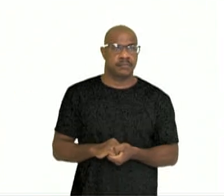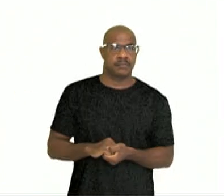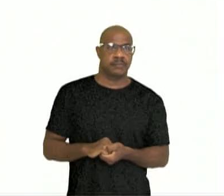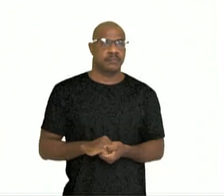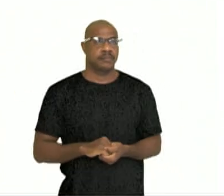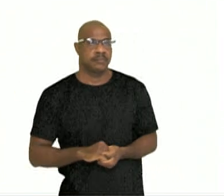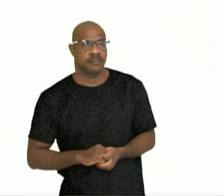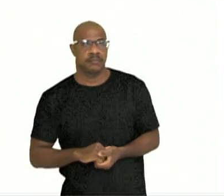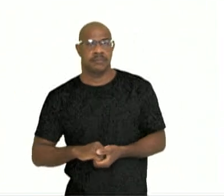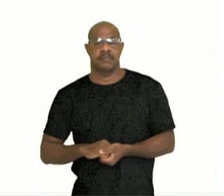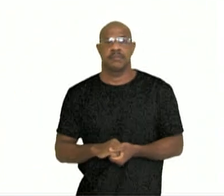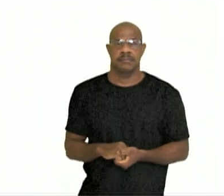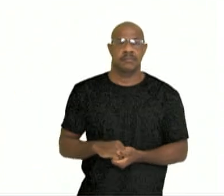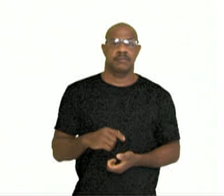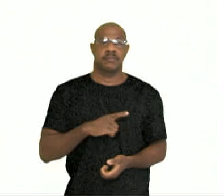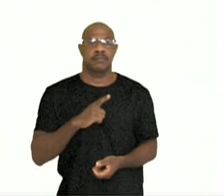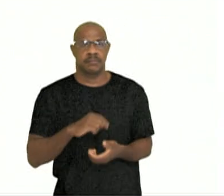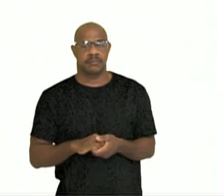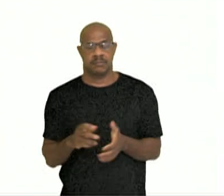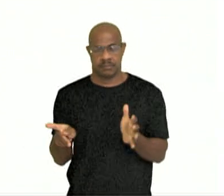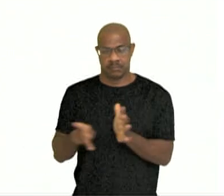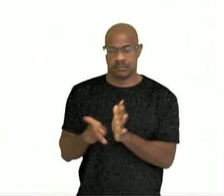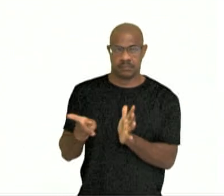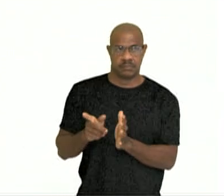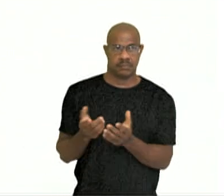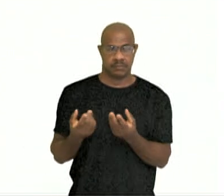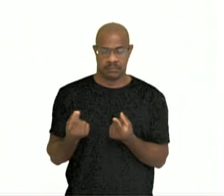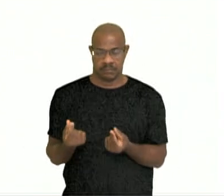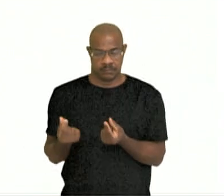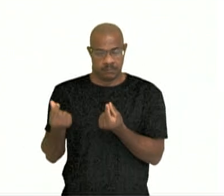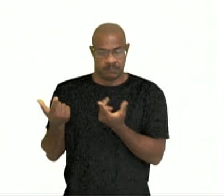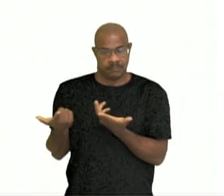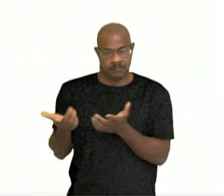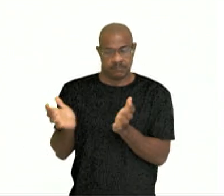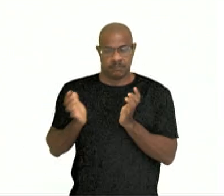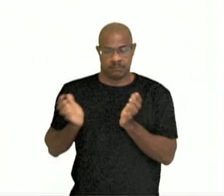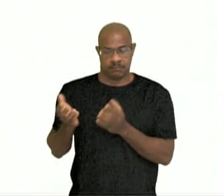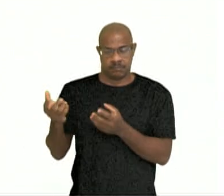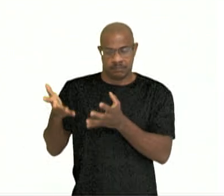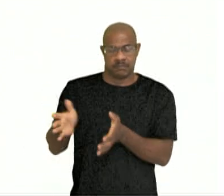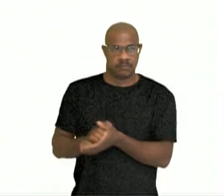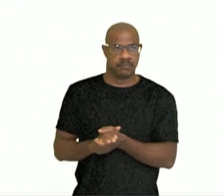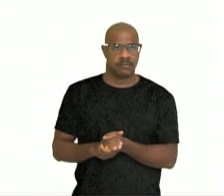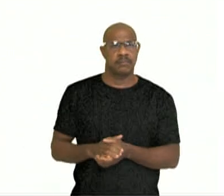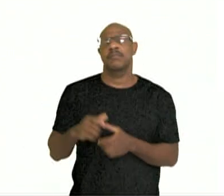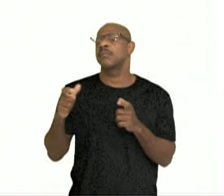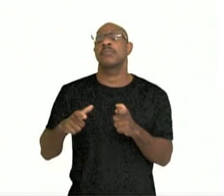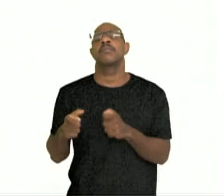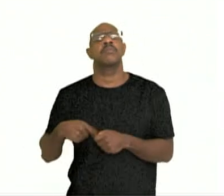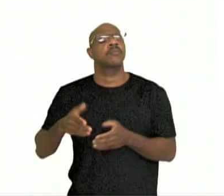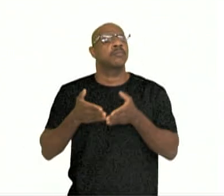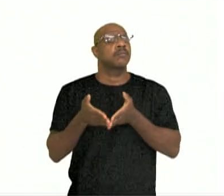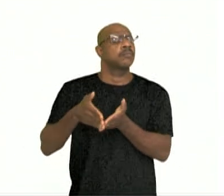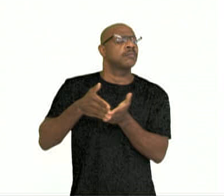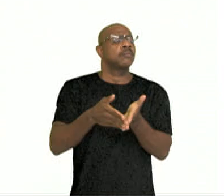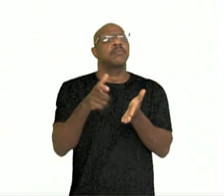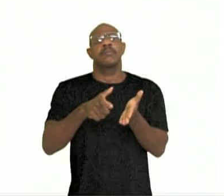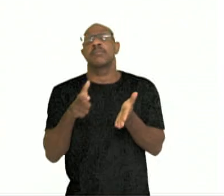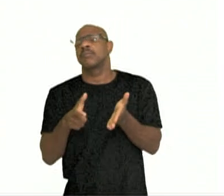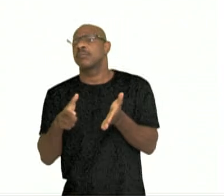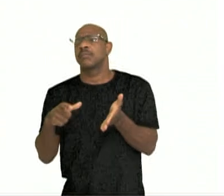de fidalgo, aquele que pertence à nobreza. Lembra que eu falei ali? Esta barca, onde vai, ora, que